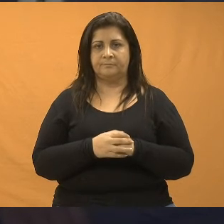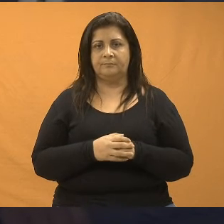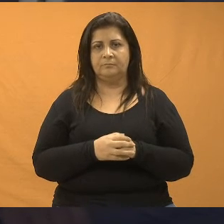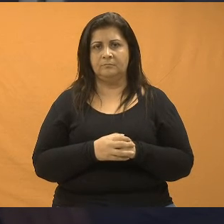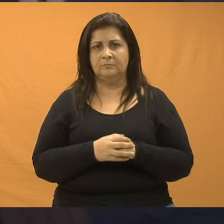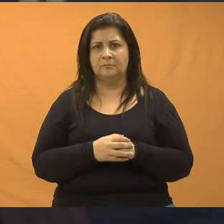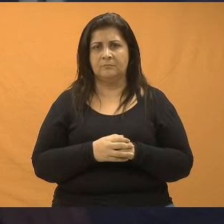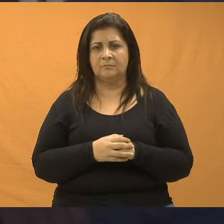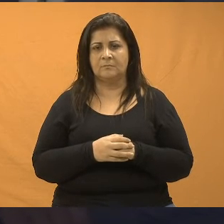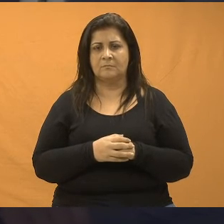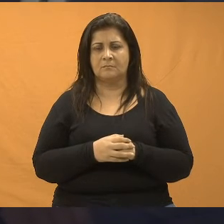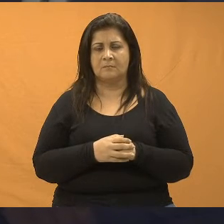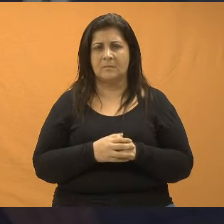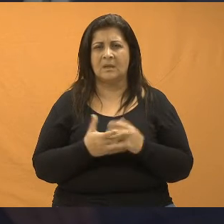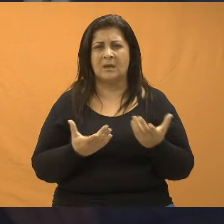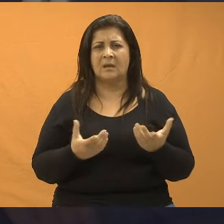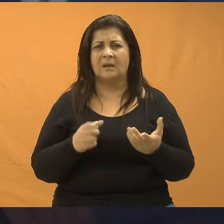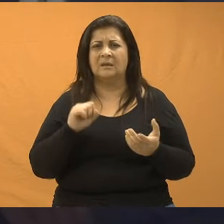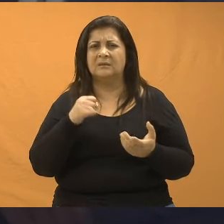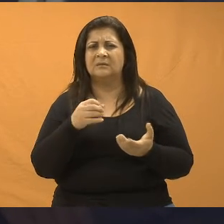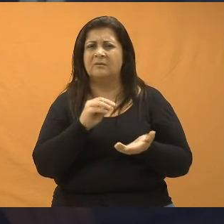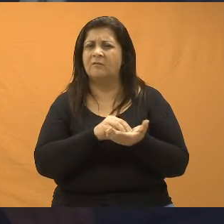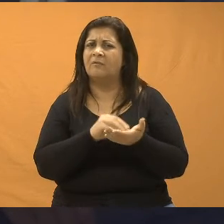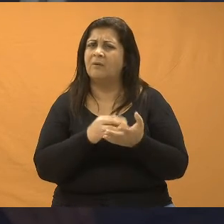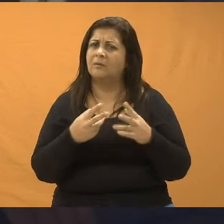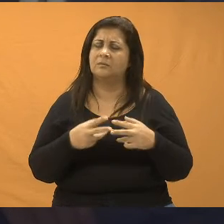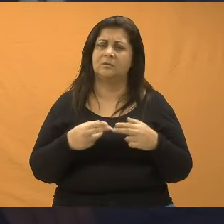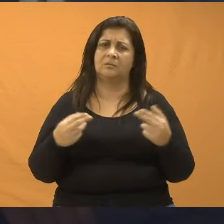daí, com esses recursos escassos,